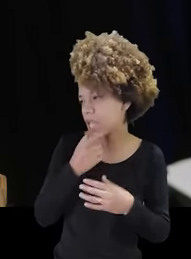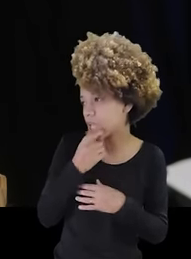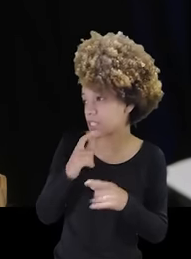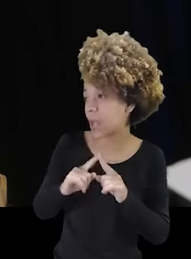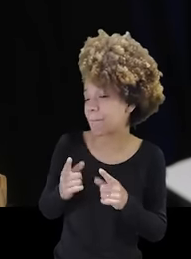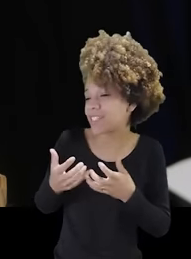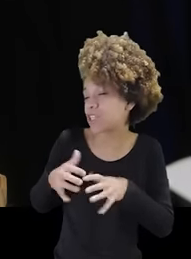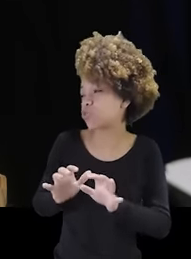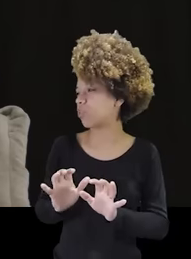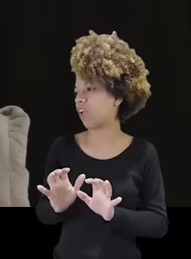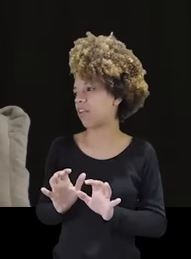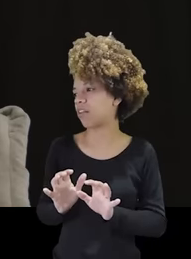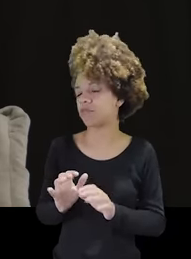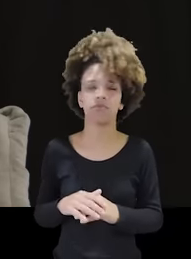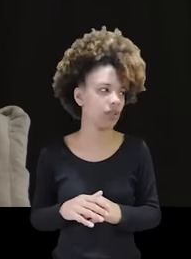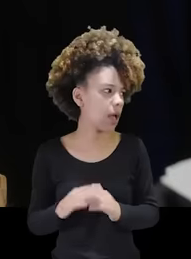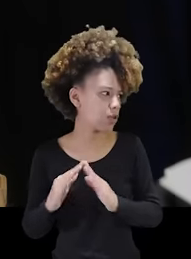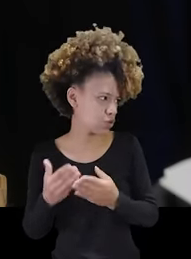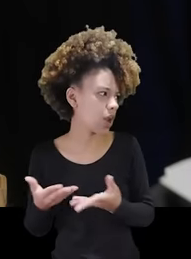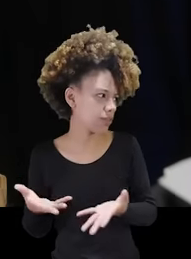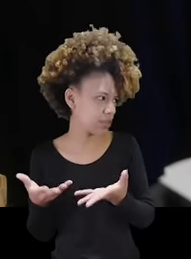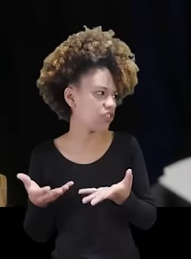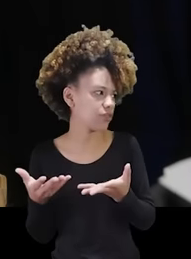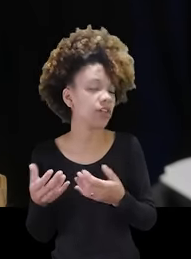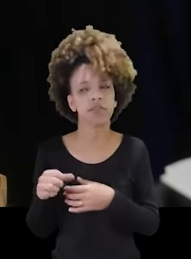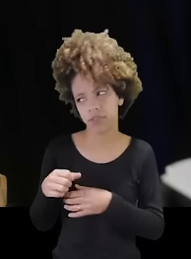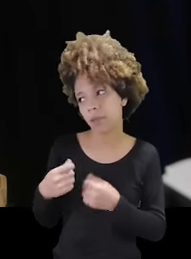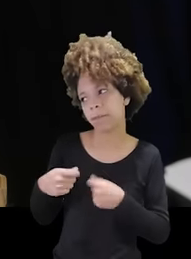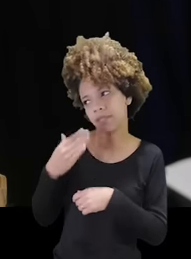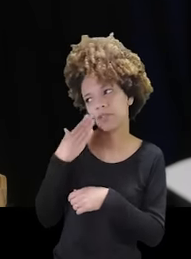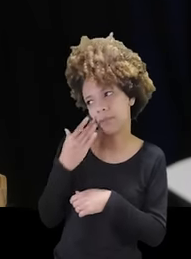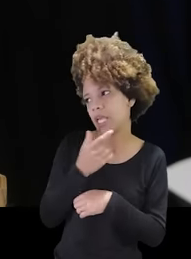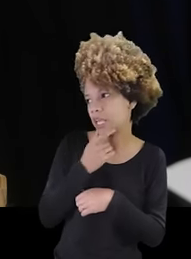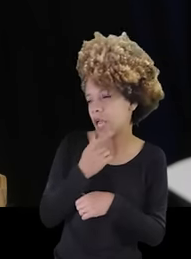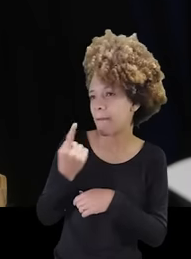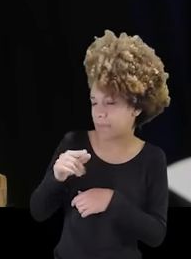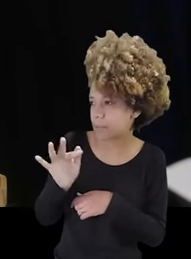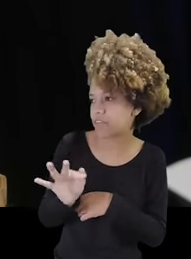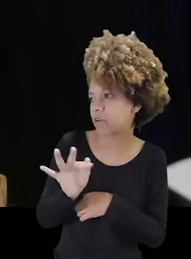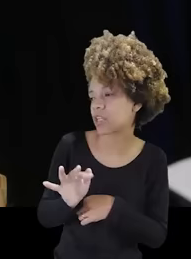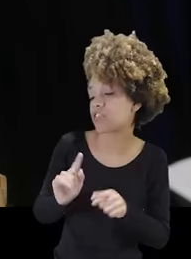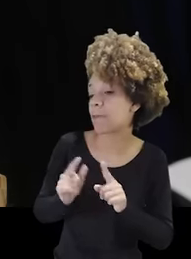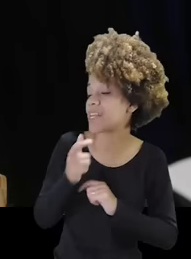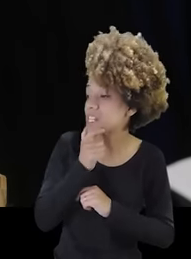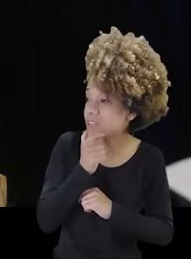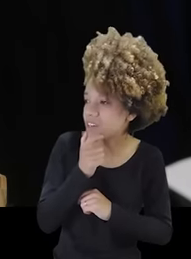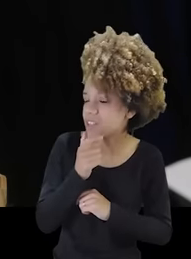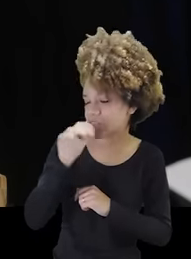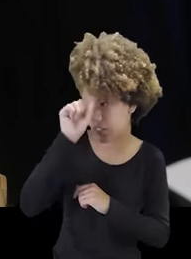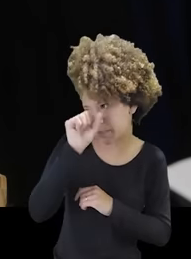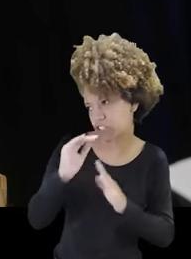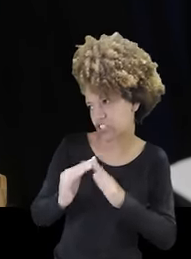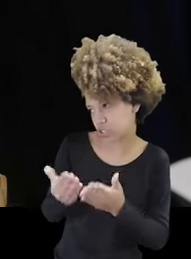escola mas geralmente eles não querem não porque ela tem que saber inglês para ir para faculdade mas aquele inglês que você